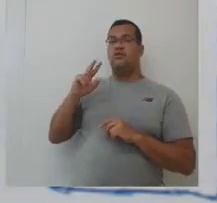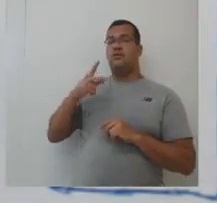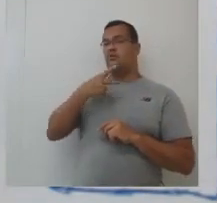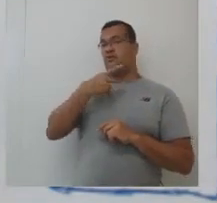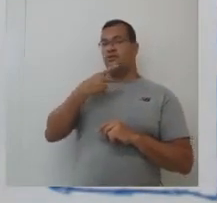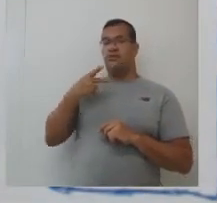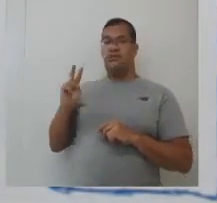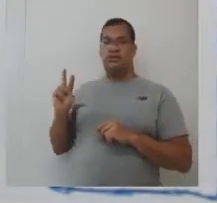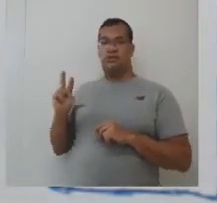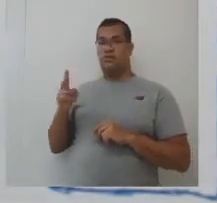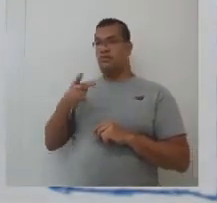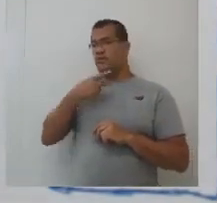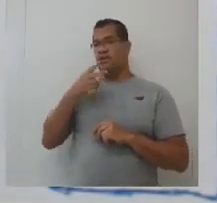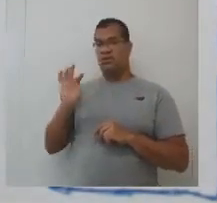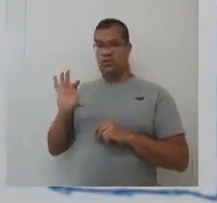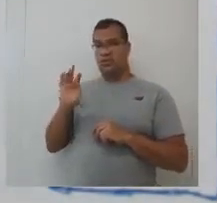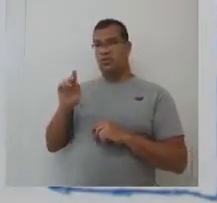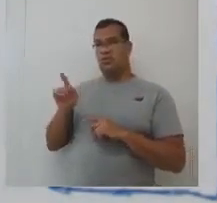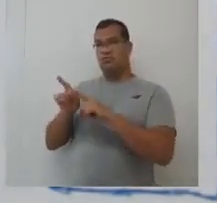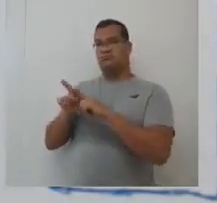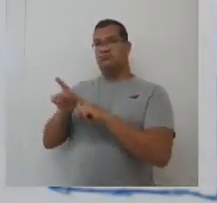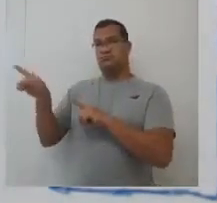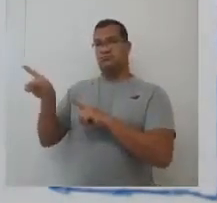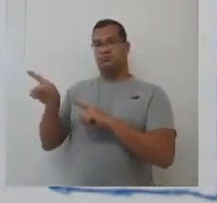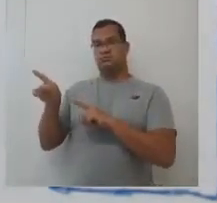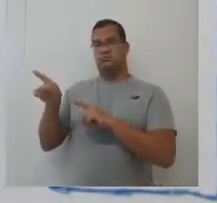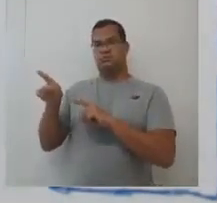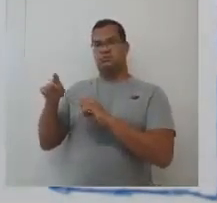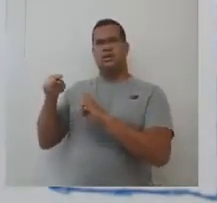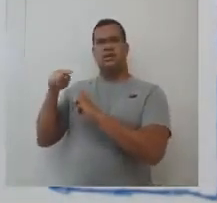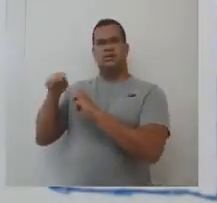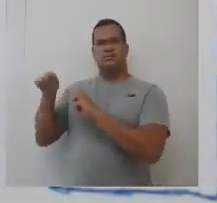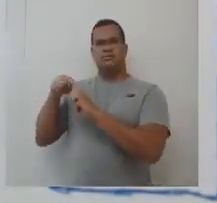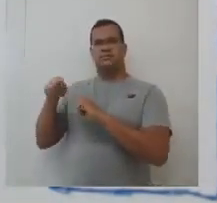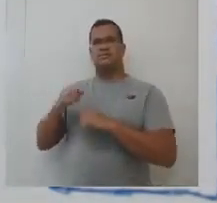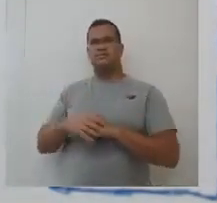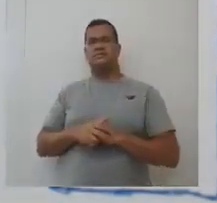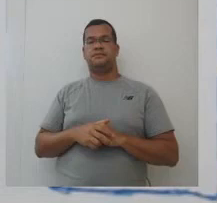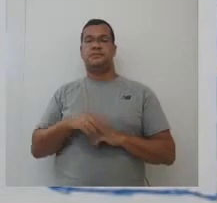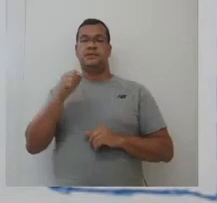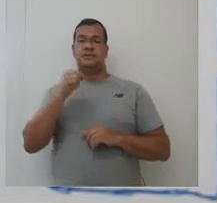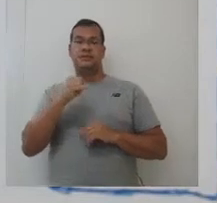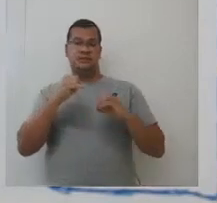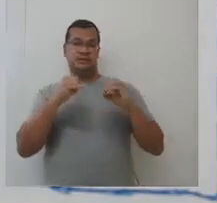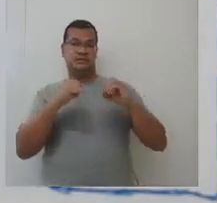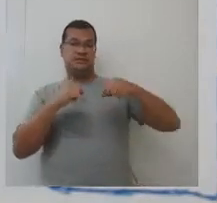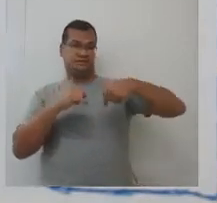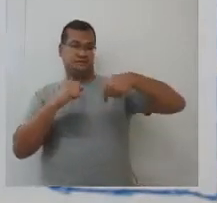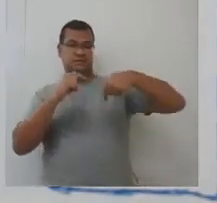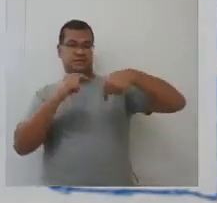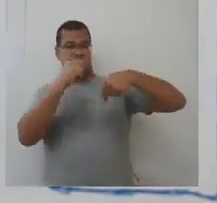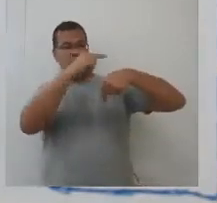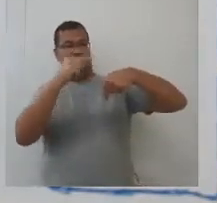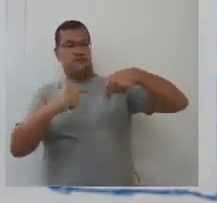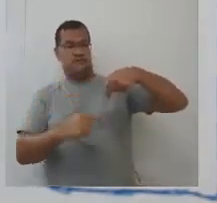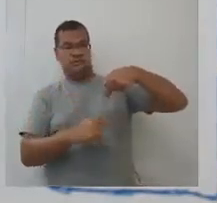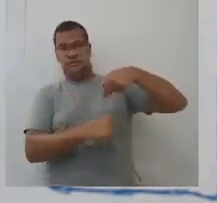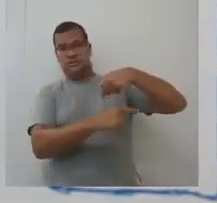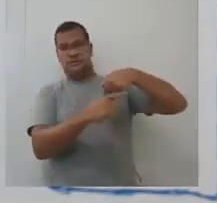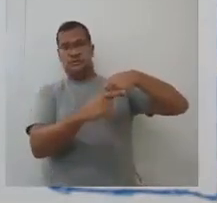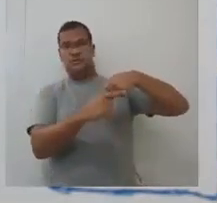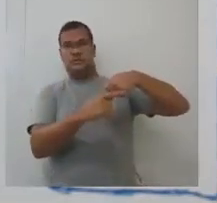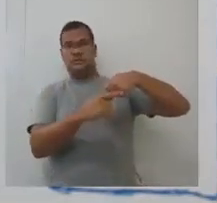diverge, que é um vetor campo elétrico. Caso essa carga fosse negativa, o vetor ia apontar para